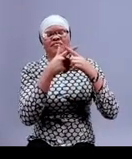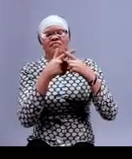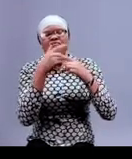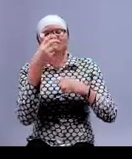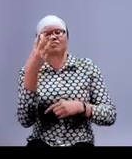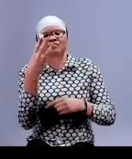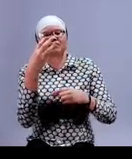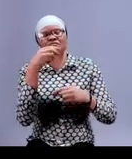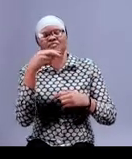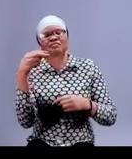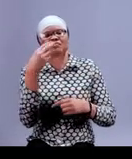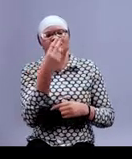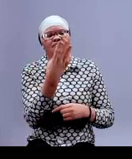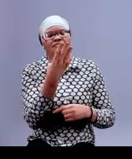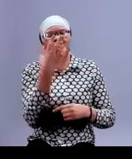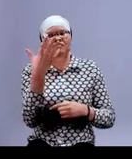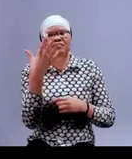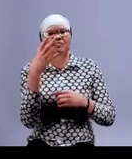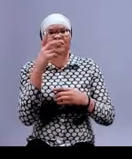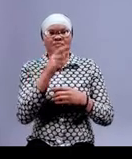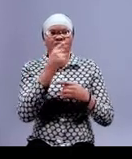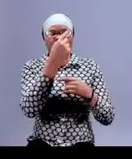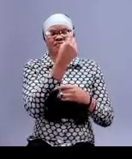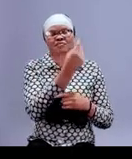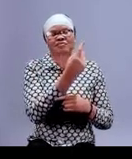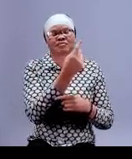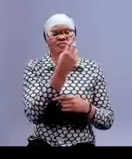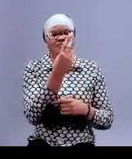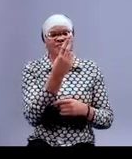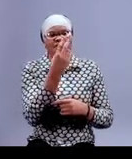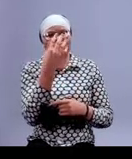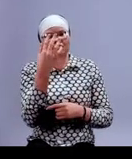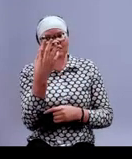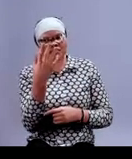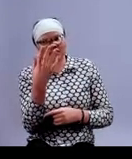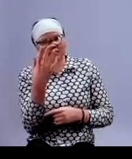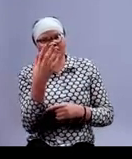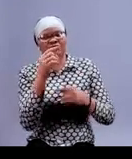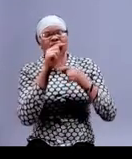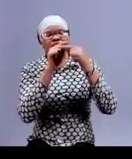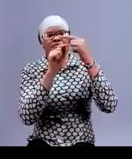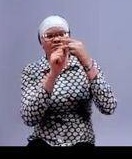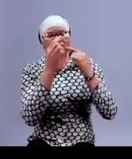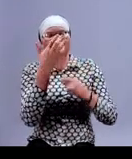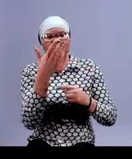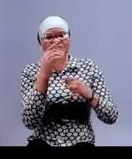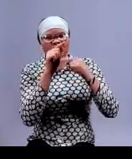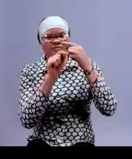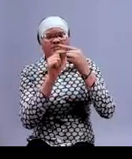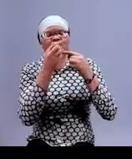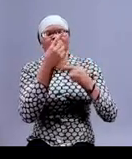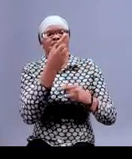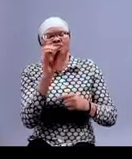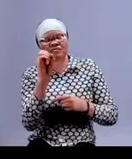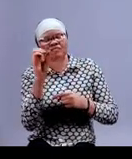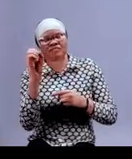125 a dividir por 5 podes efetuar 125 a dividir por 5 = 100